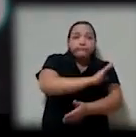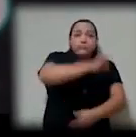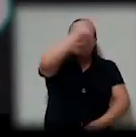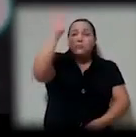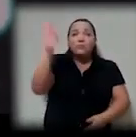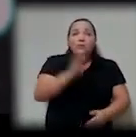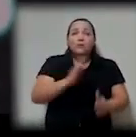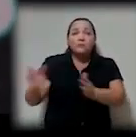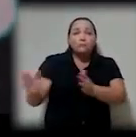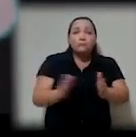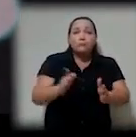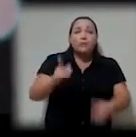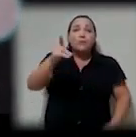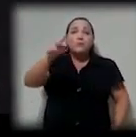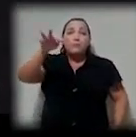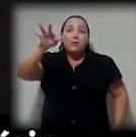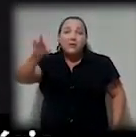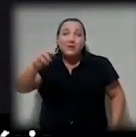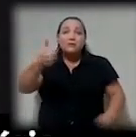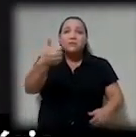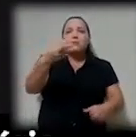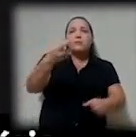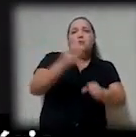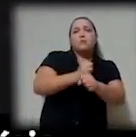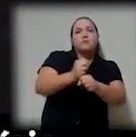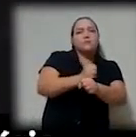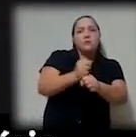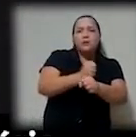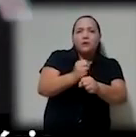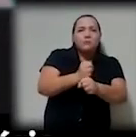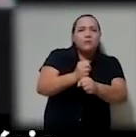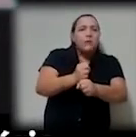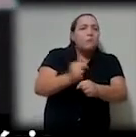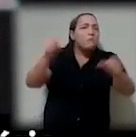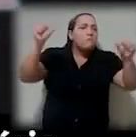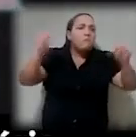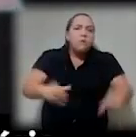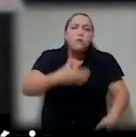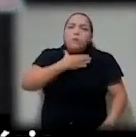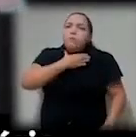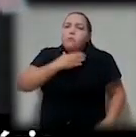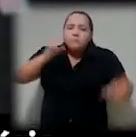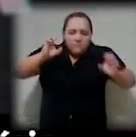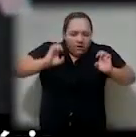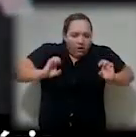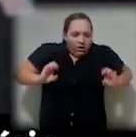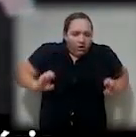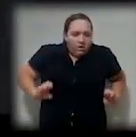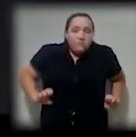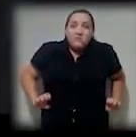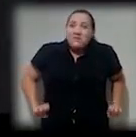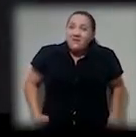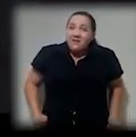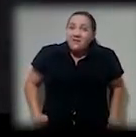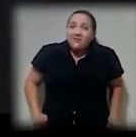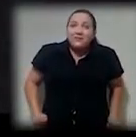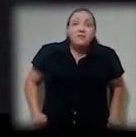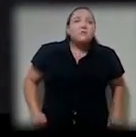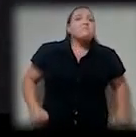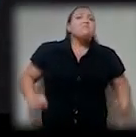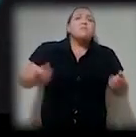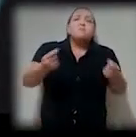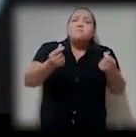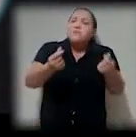governado pelo PT durante 13 anos, está em sua maior crise ética, moral e financeira da história. Estamos